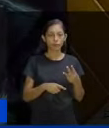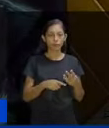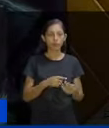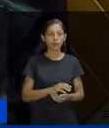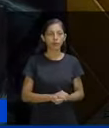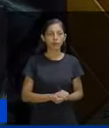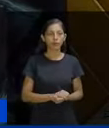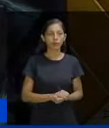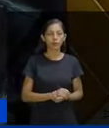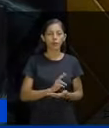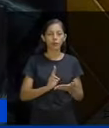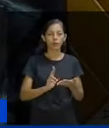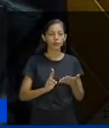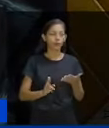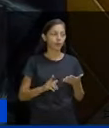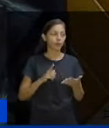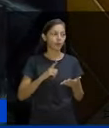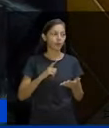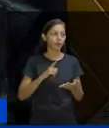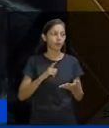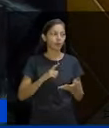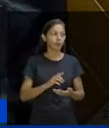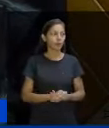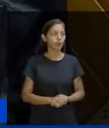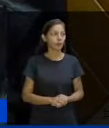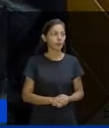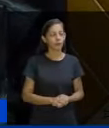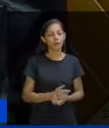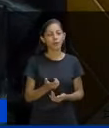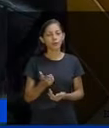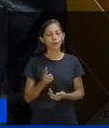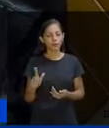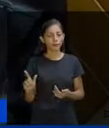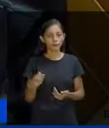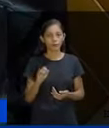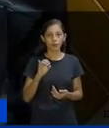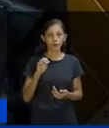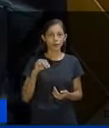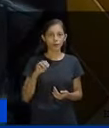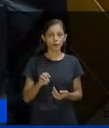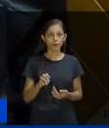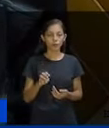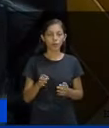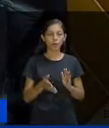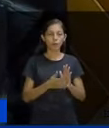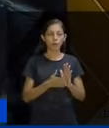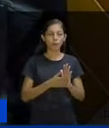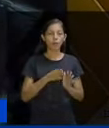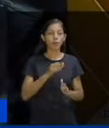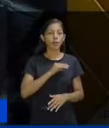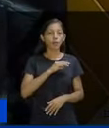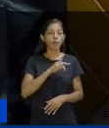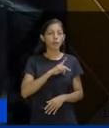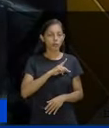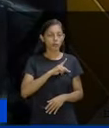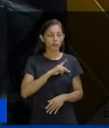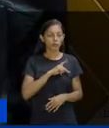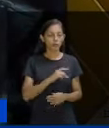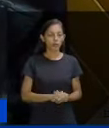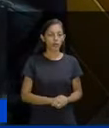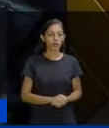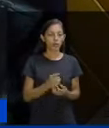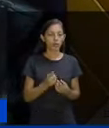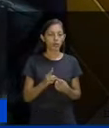Filé Lourenço da Costa Neto, e outra AIME proposta pelo Ministério Público Eleitoral, todas em desfavor do